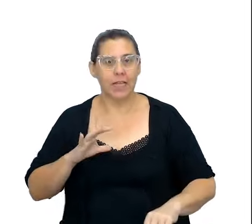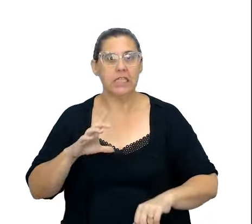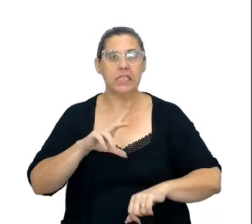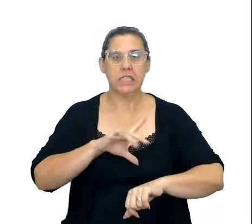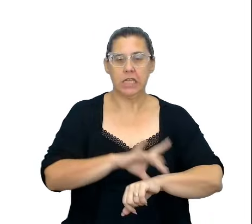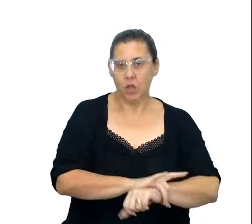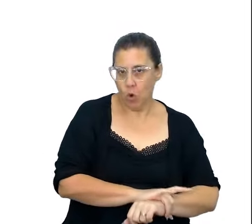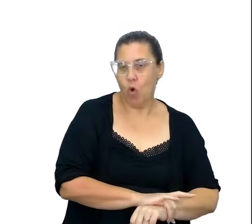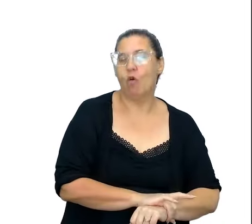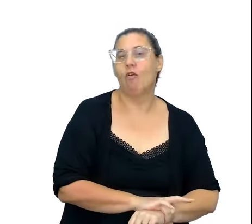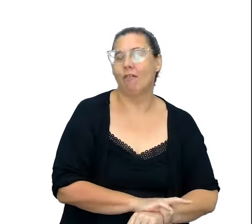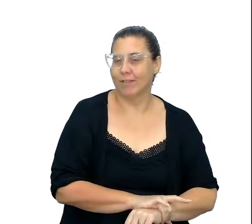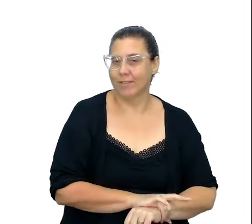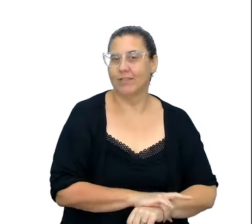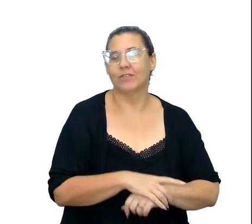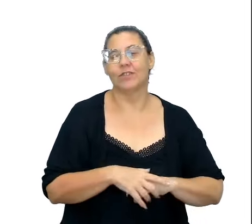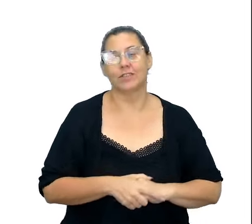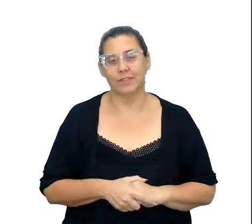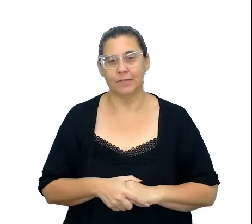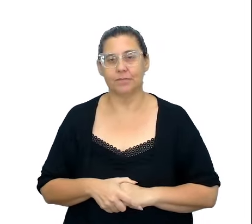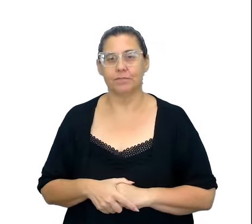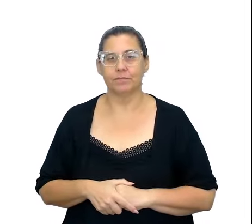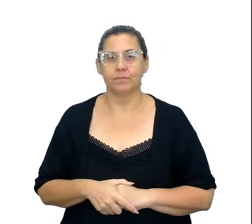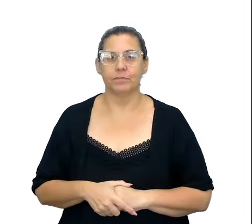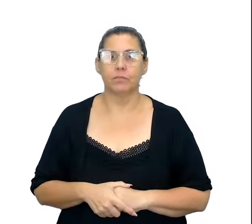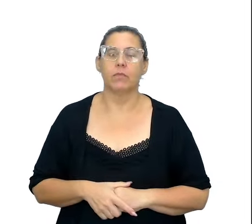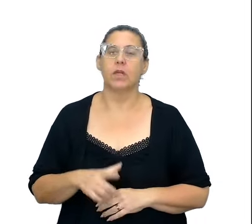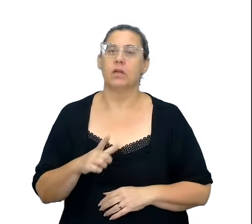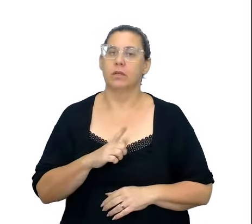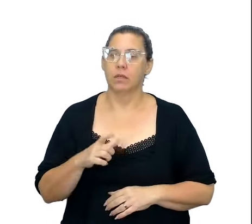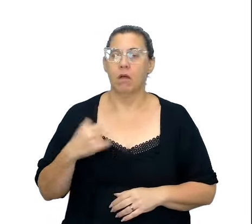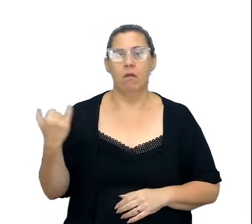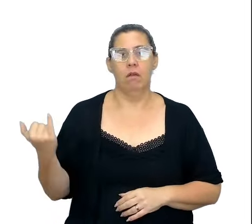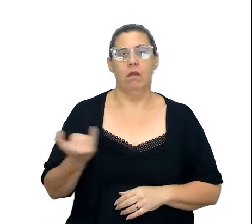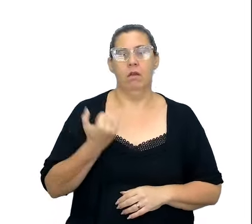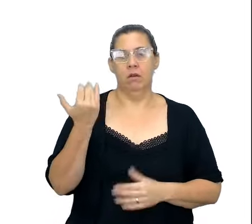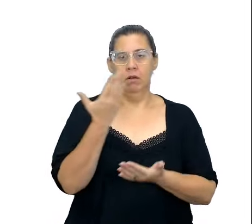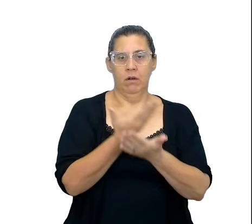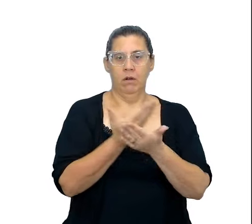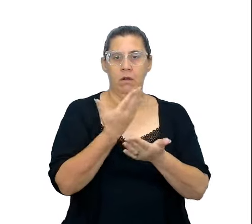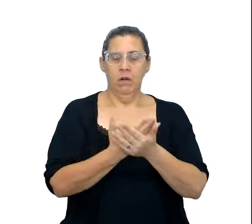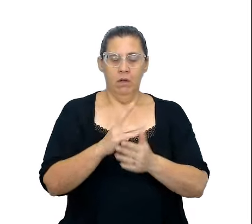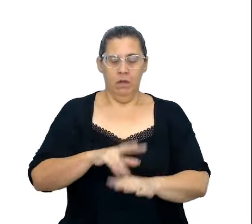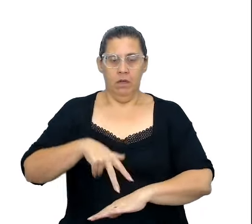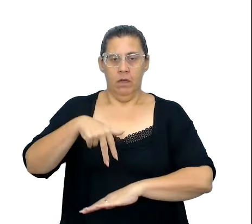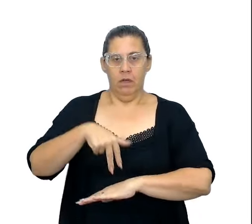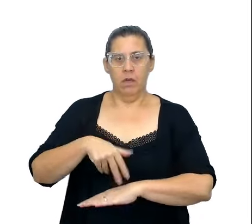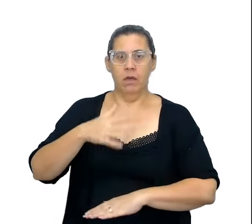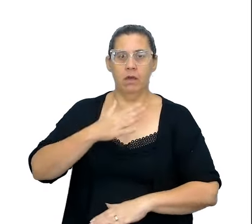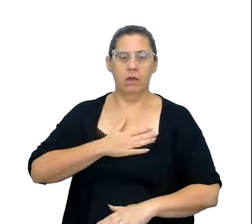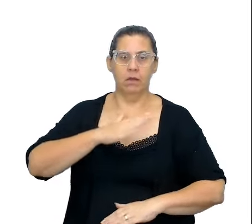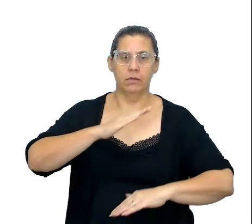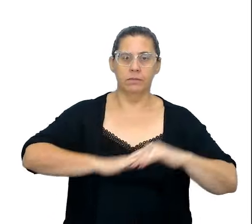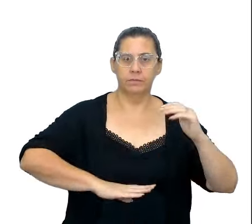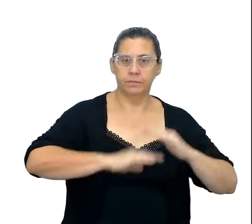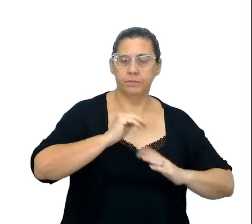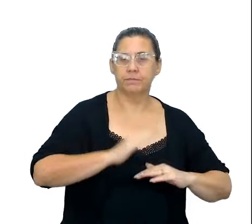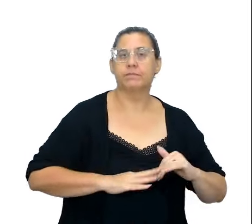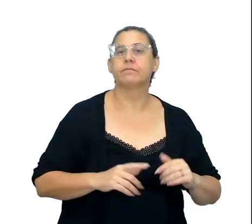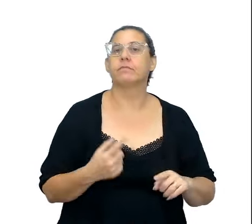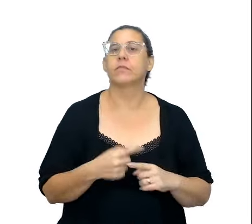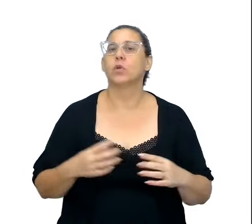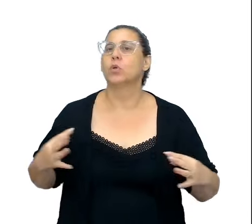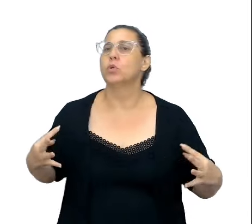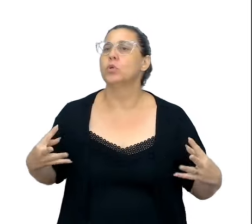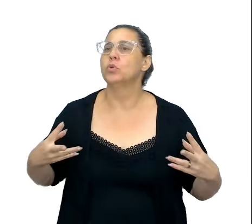dando autonomia para esse estudante, né, fazendo com que ele seja o protagonista aí da sua atividade, com que ele tenha todos